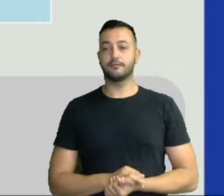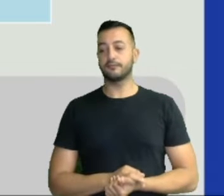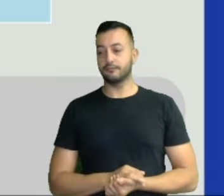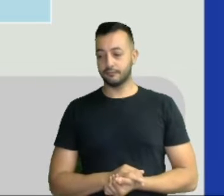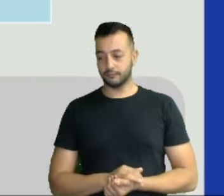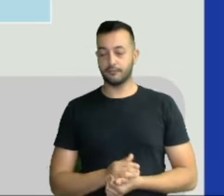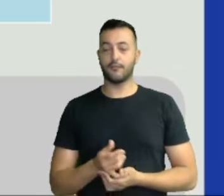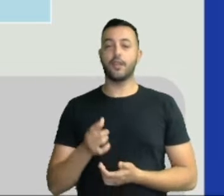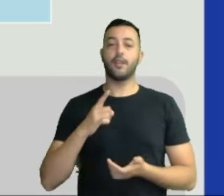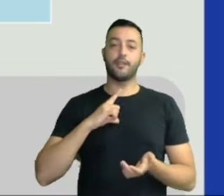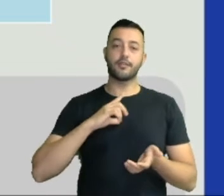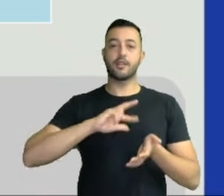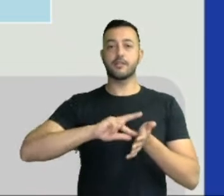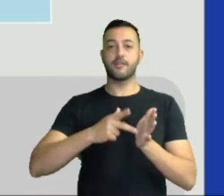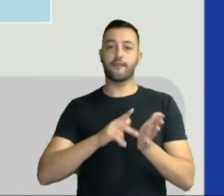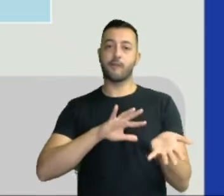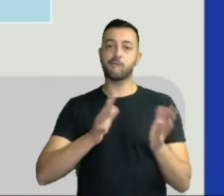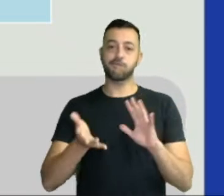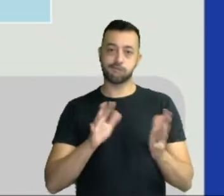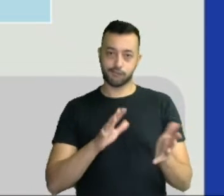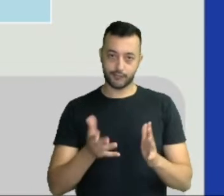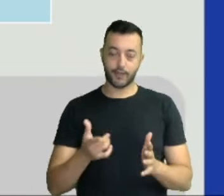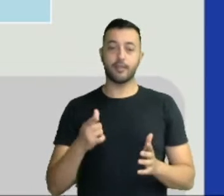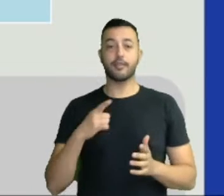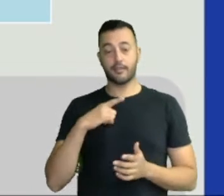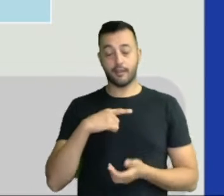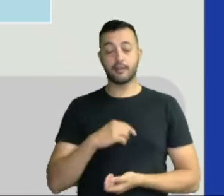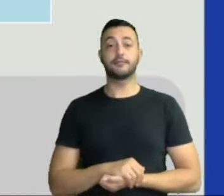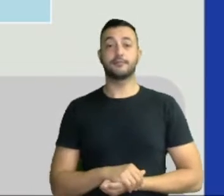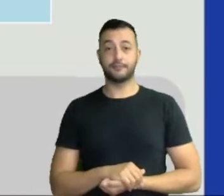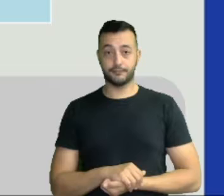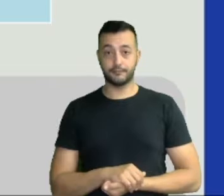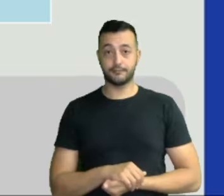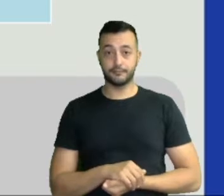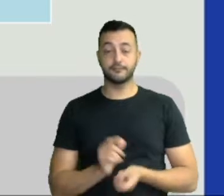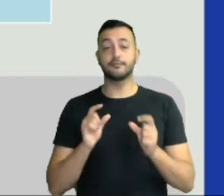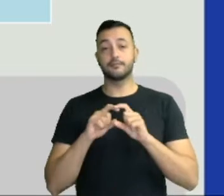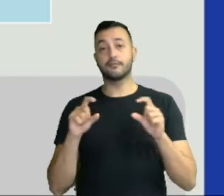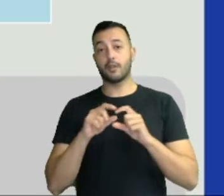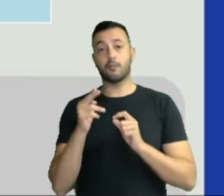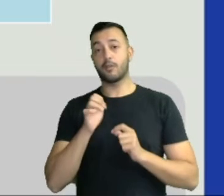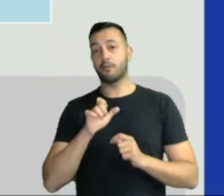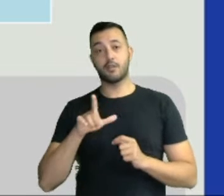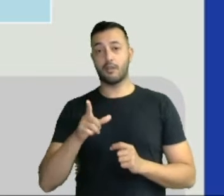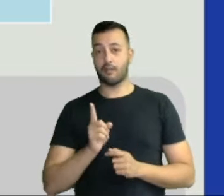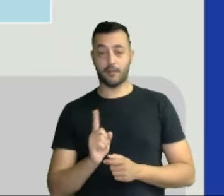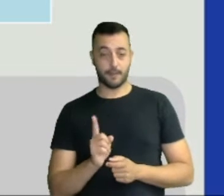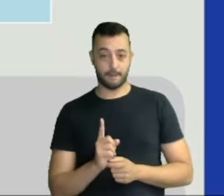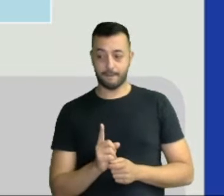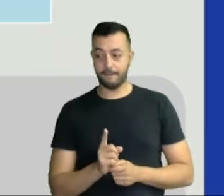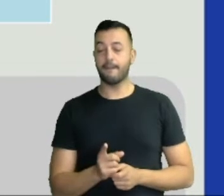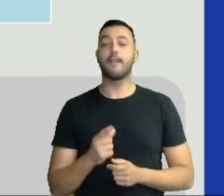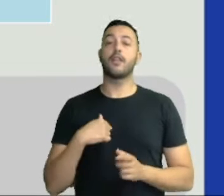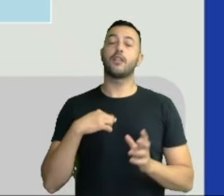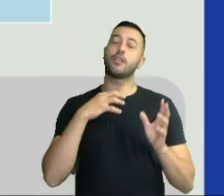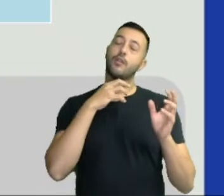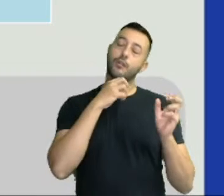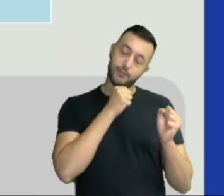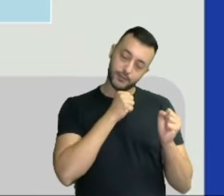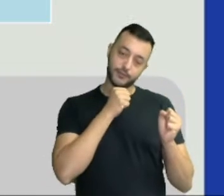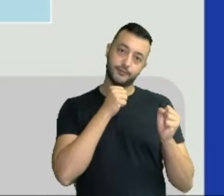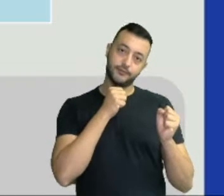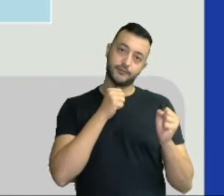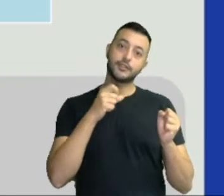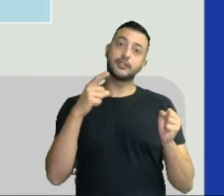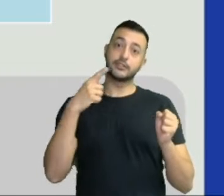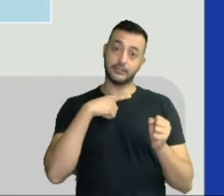Los cambios de significado. Aí eu tenho, ó, a forma não pronominal dormir, que